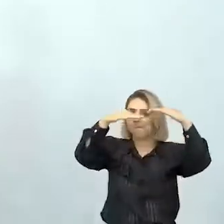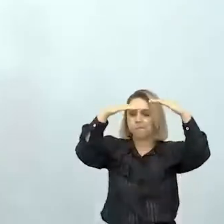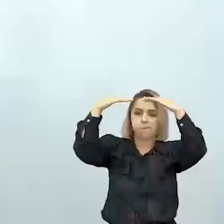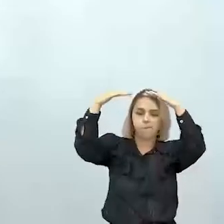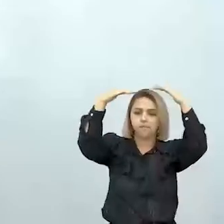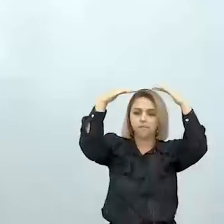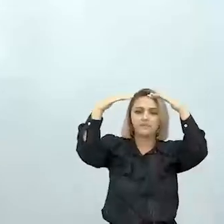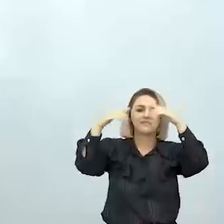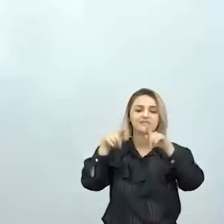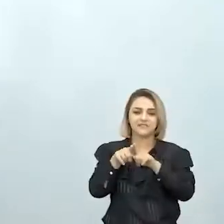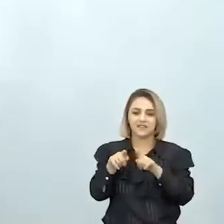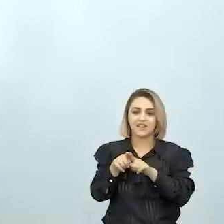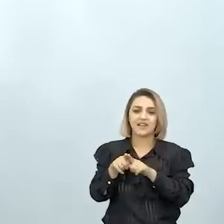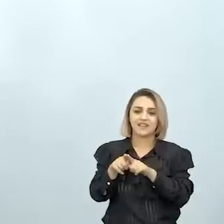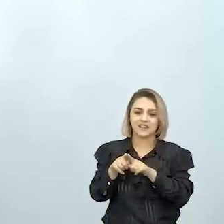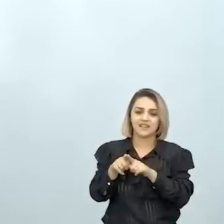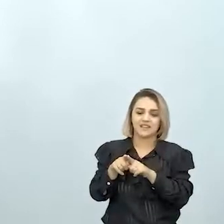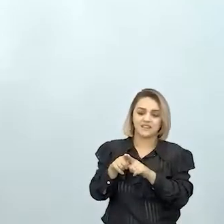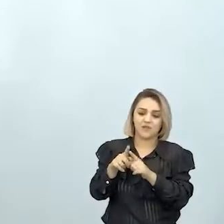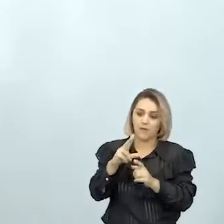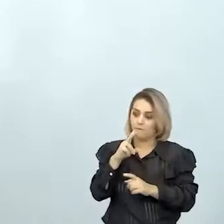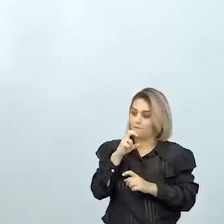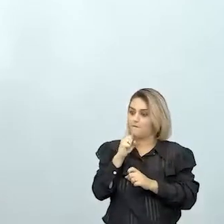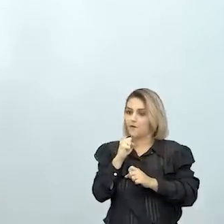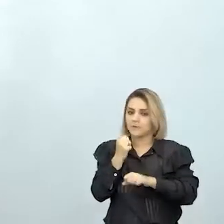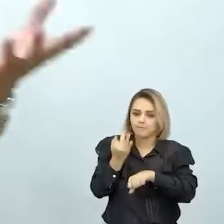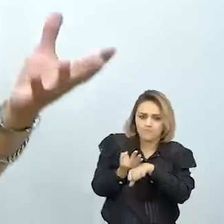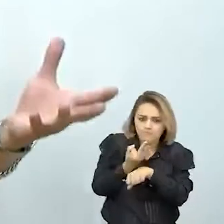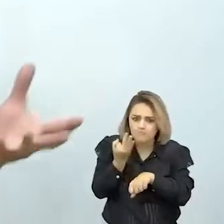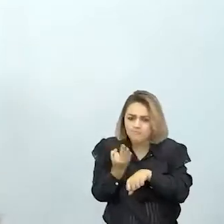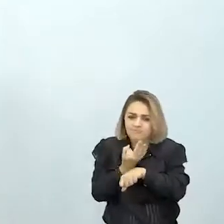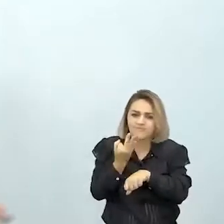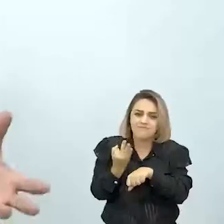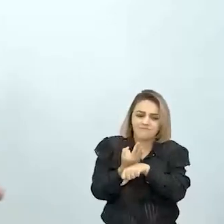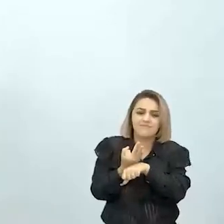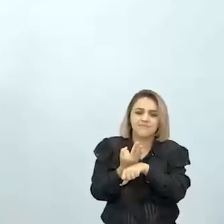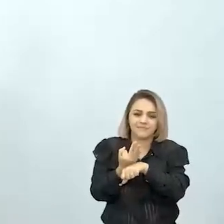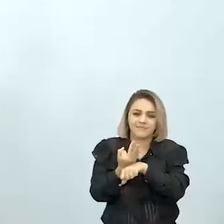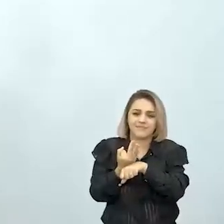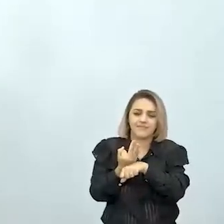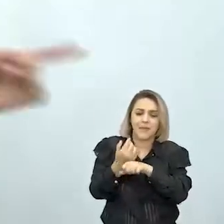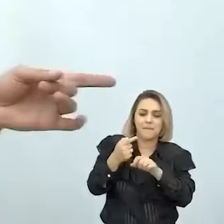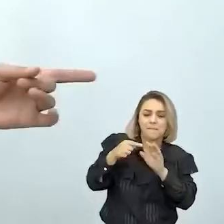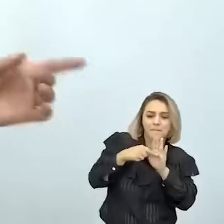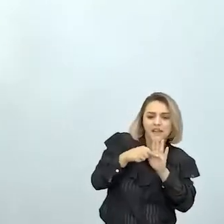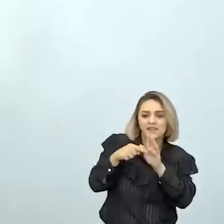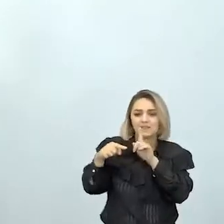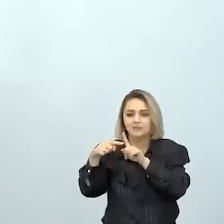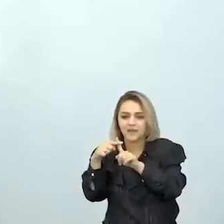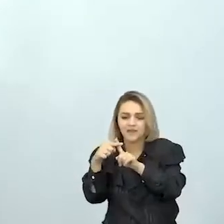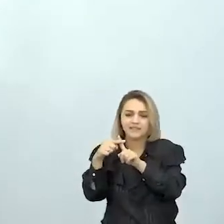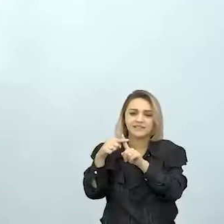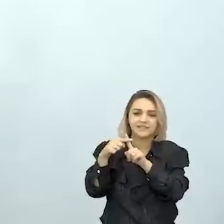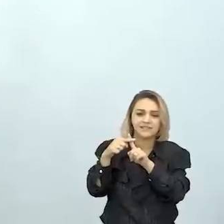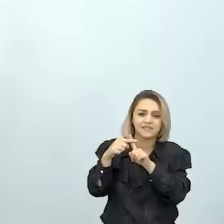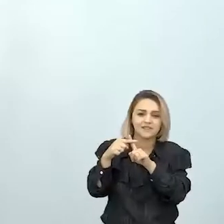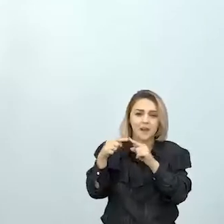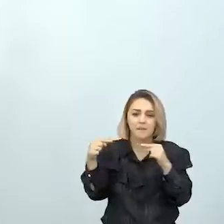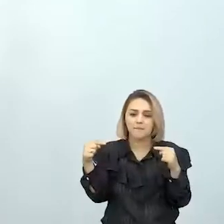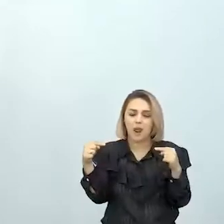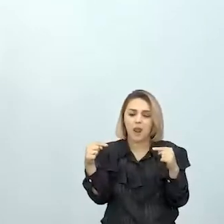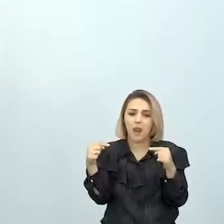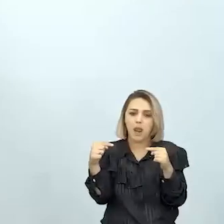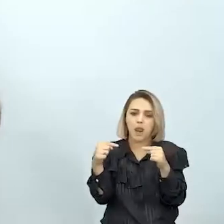criar forças entre ele e a superfície da água, que são de sinais opostos, certo? Pois estão indo em direções opostas, isso vai provocar